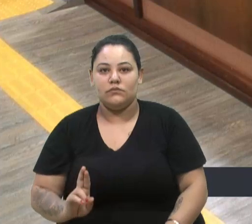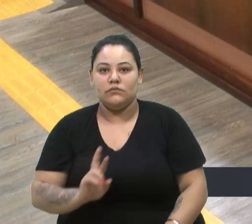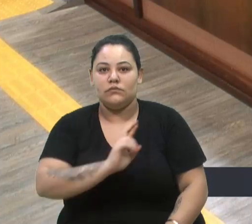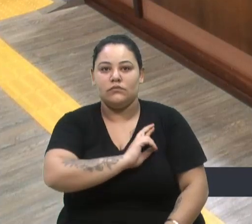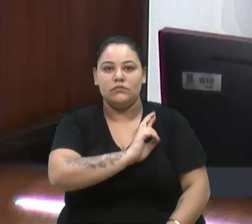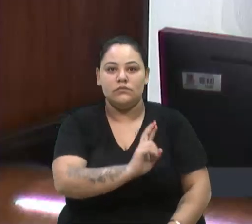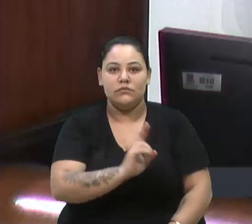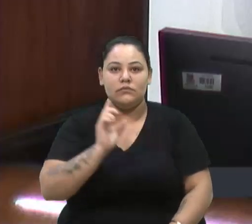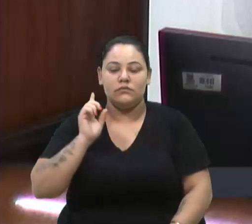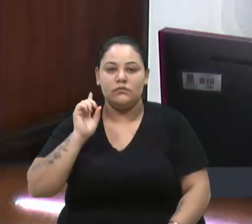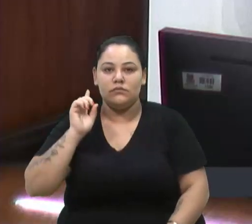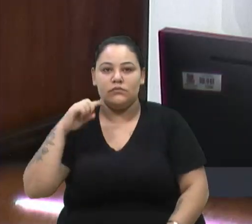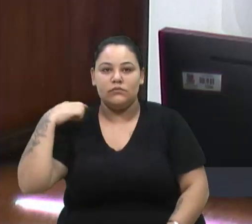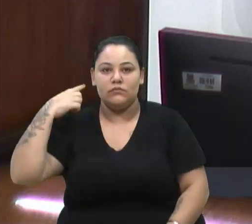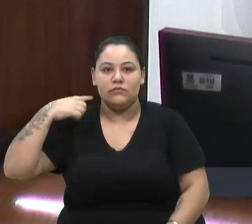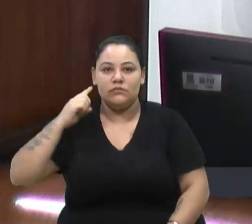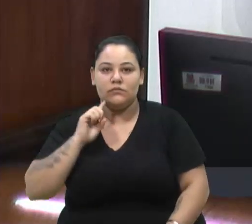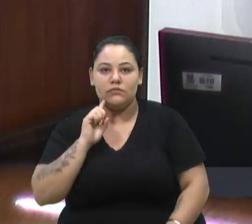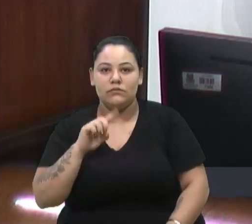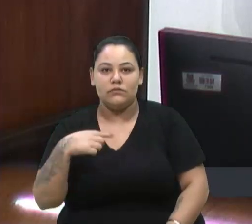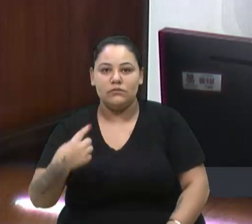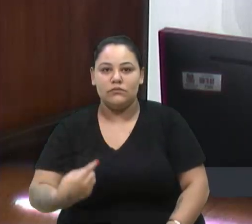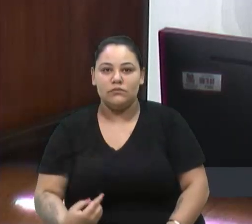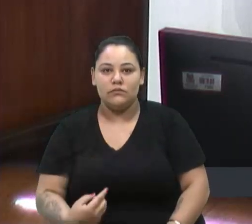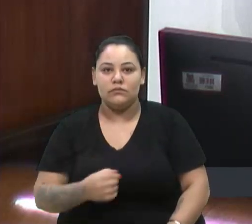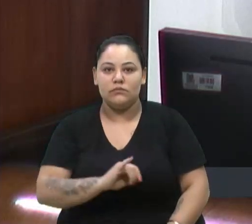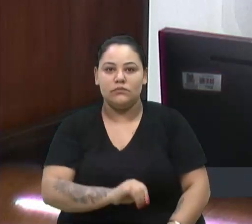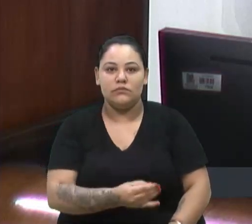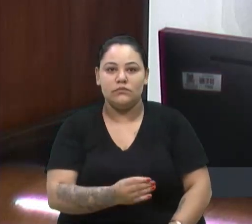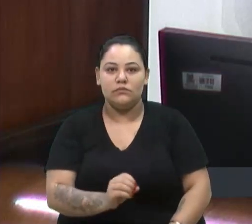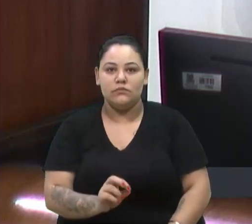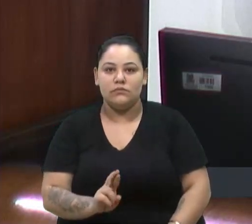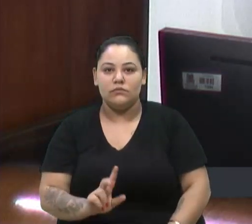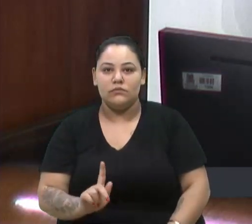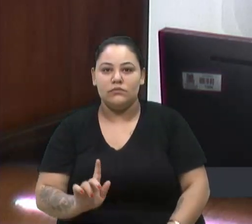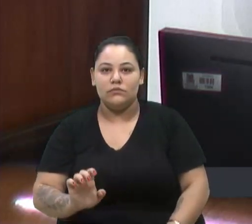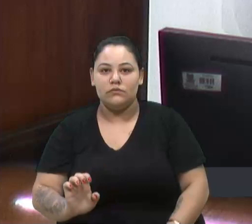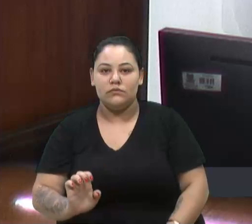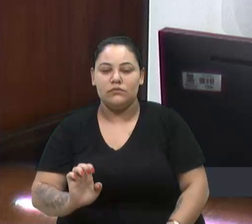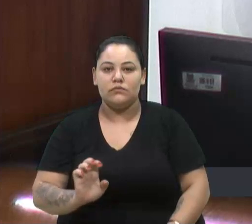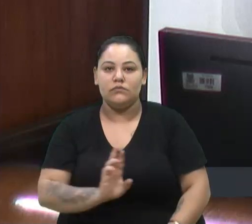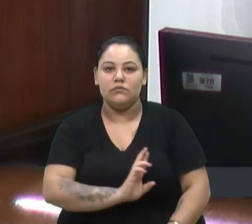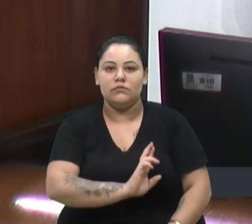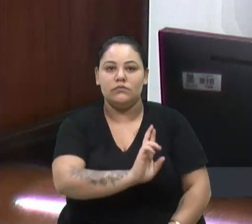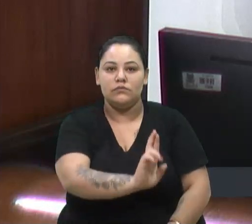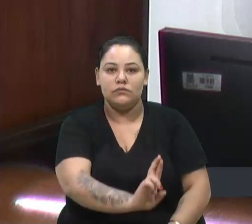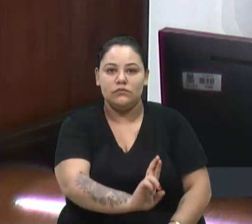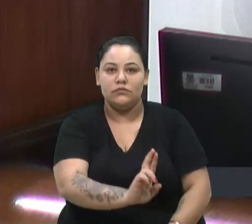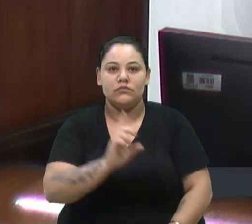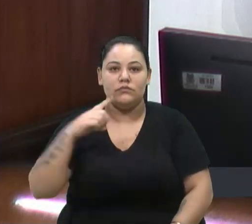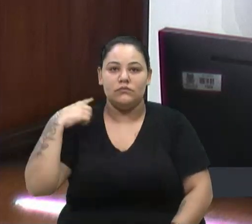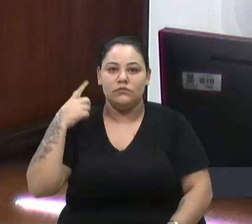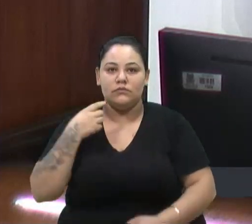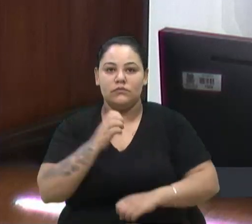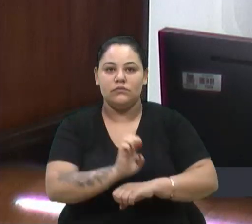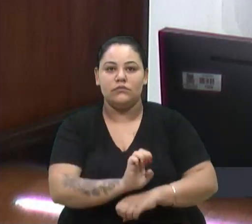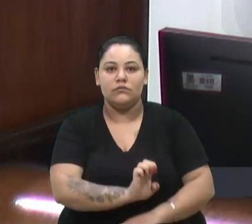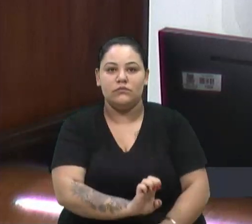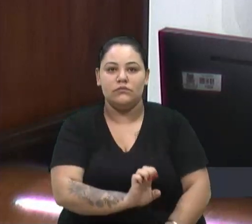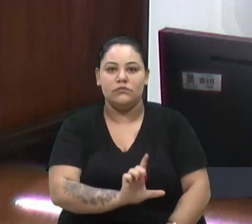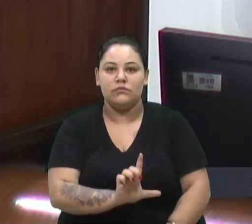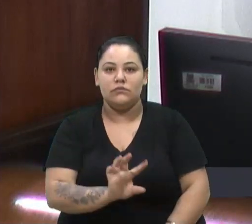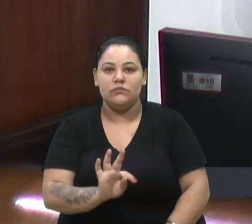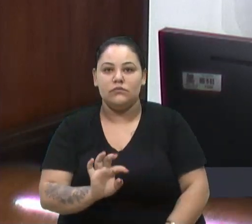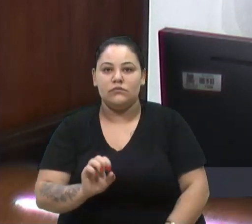a deputada Federal Denise pessoa Jorge andreassa representando deputado estadual Elton Weber olir